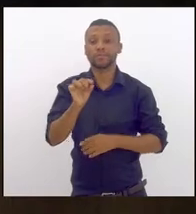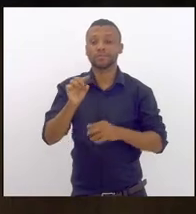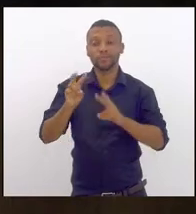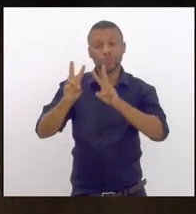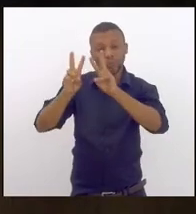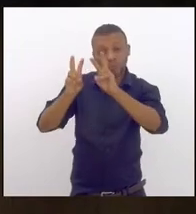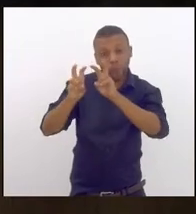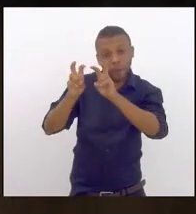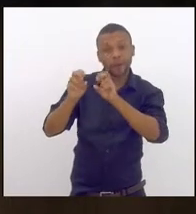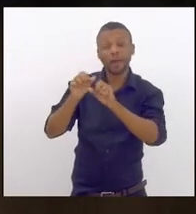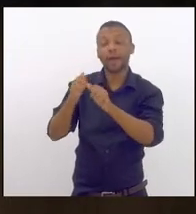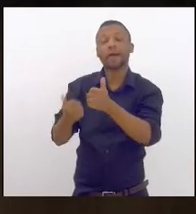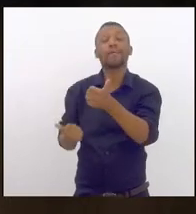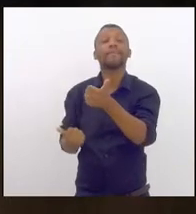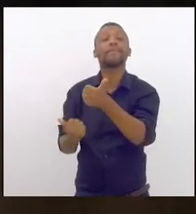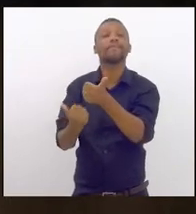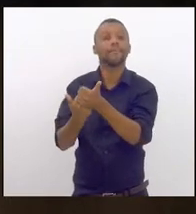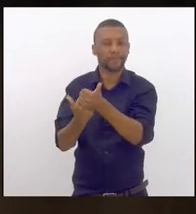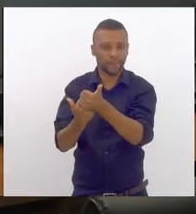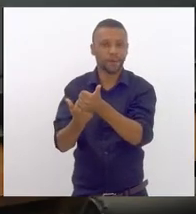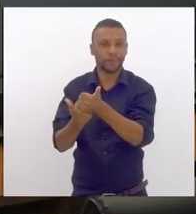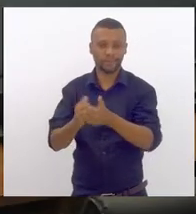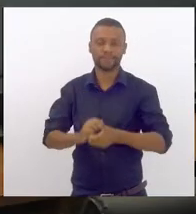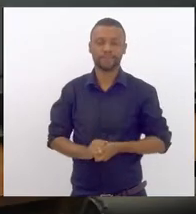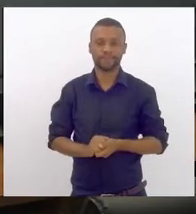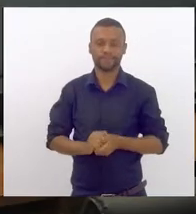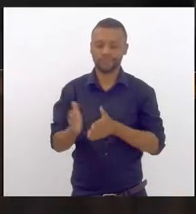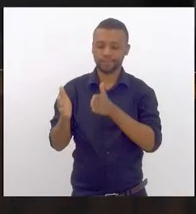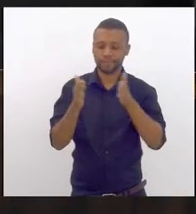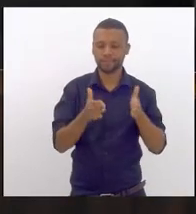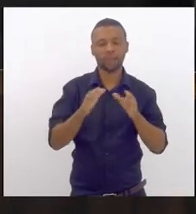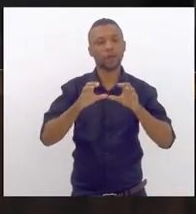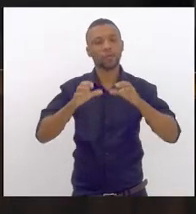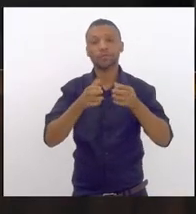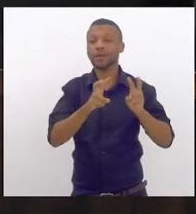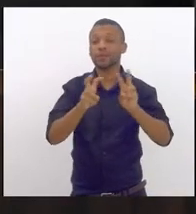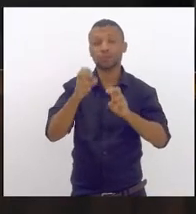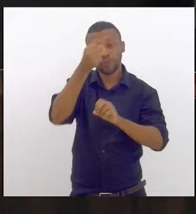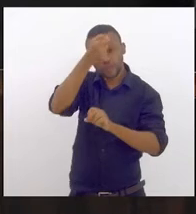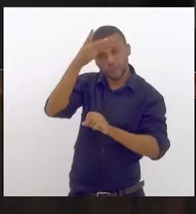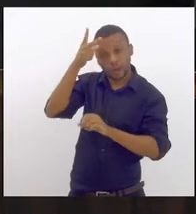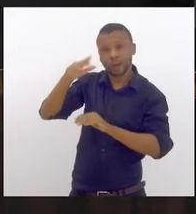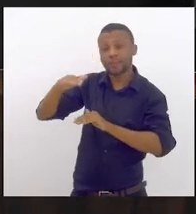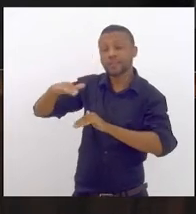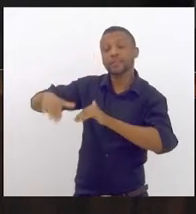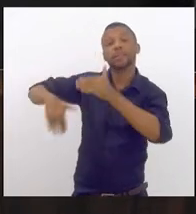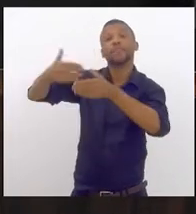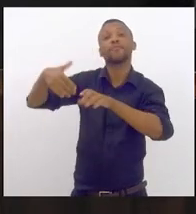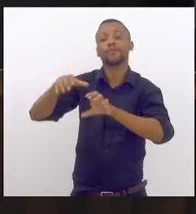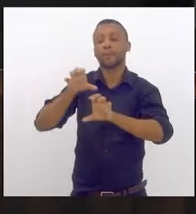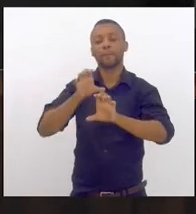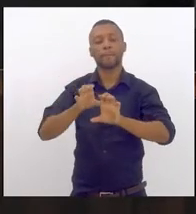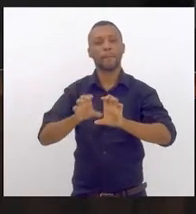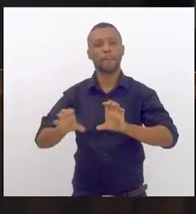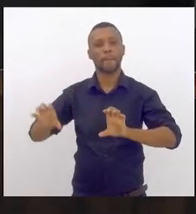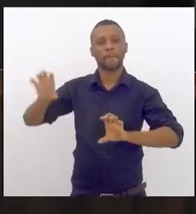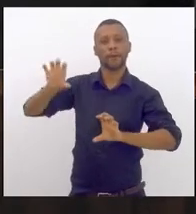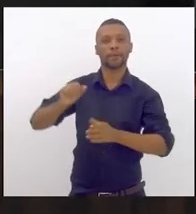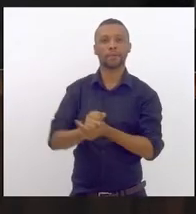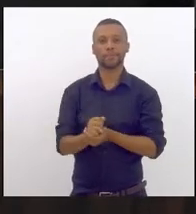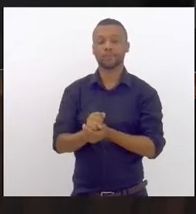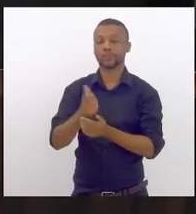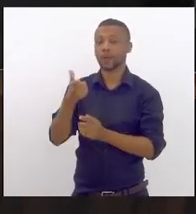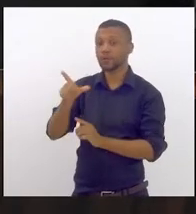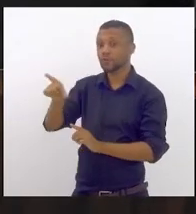é favorável. Pela Comissão de Assuntos Municipais e Desenvolvimento Regional, designo